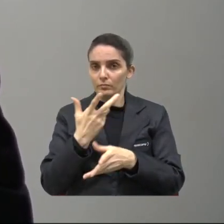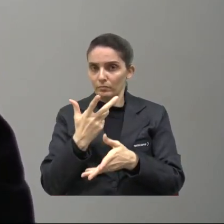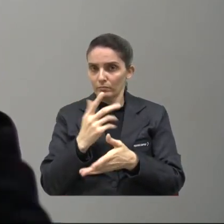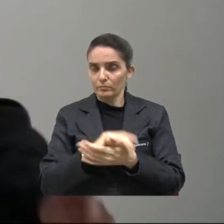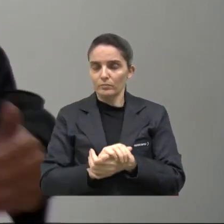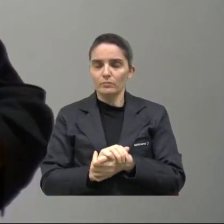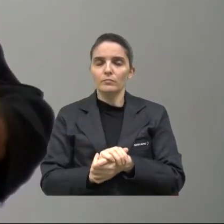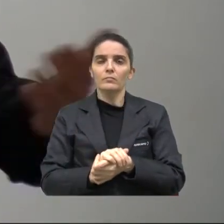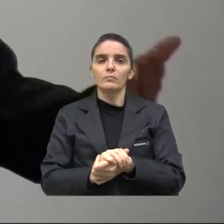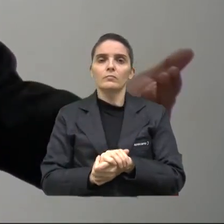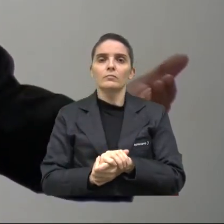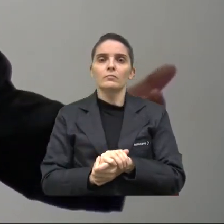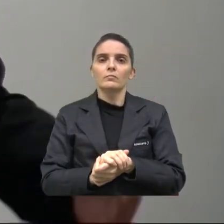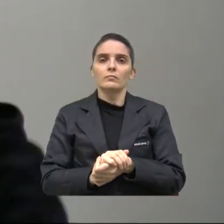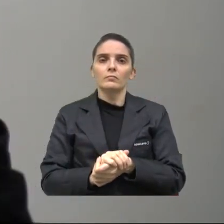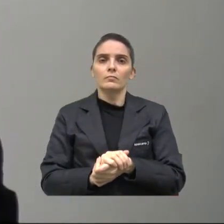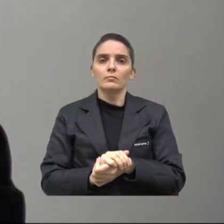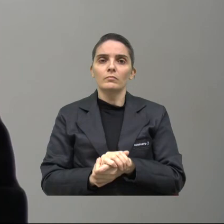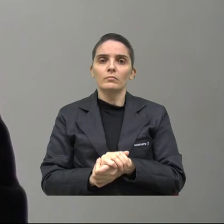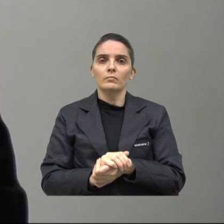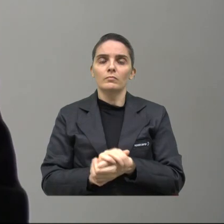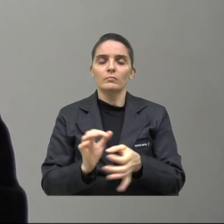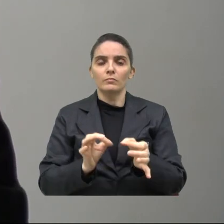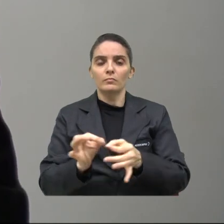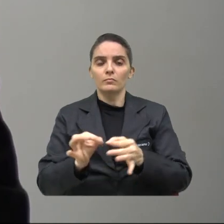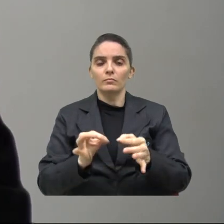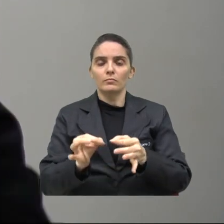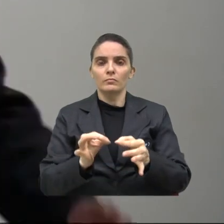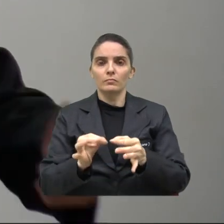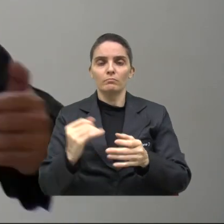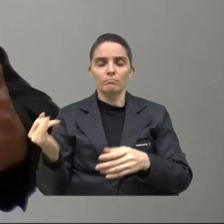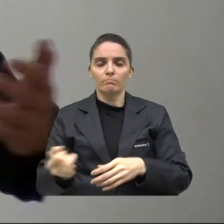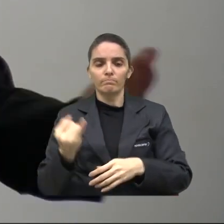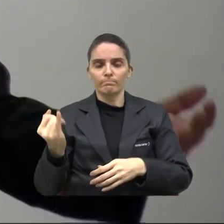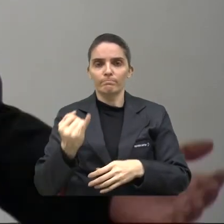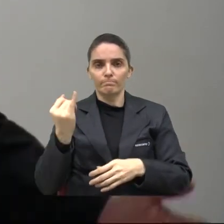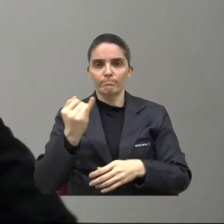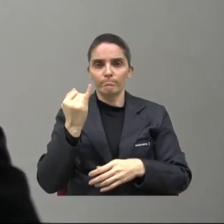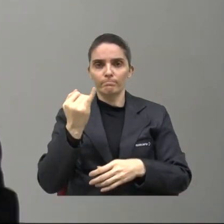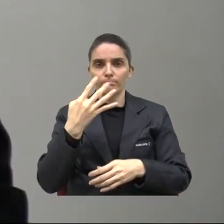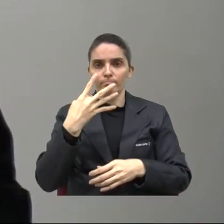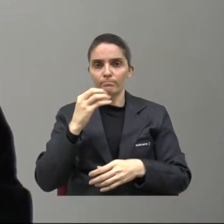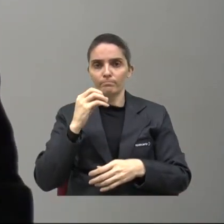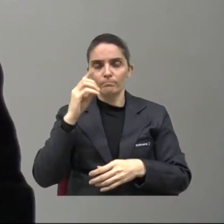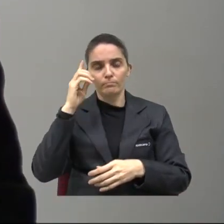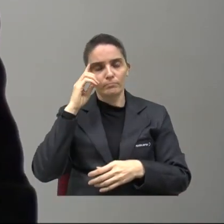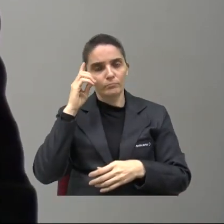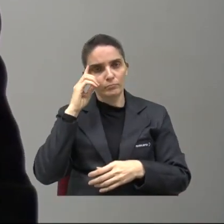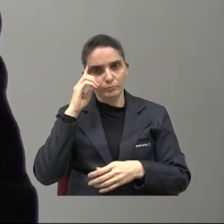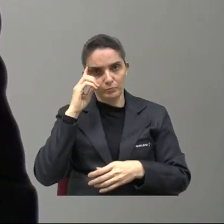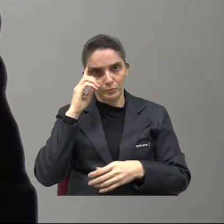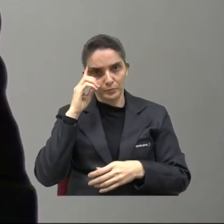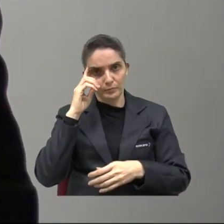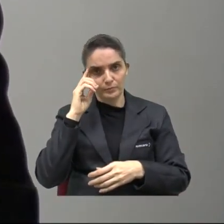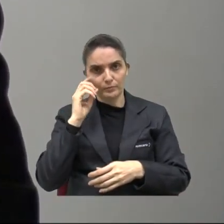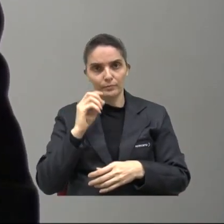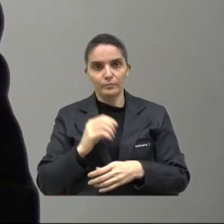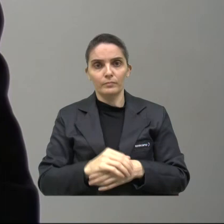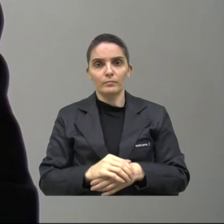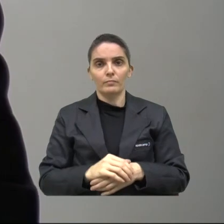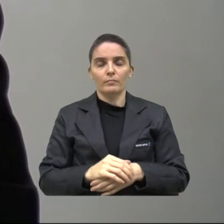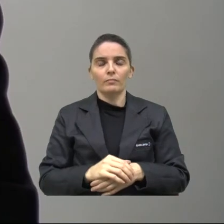Então, é só nessa situação aí que esse projeto foi importantíssimo, ficar esses 40 dias aí. Foi pouco para estudo, mas